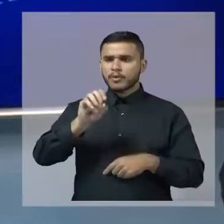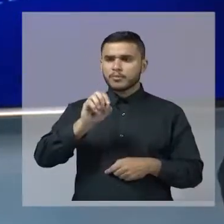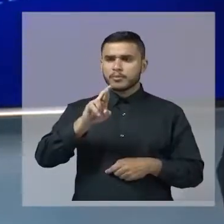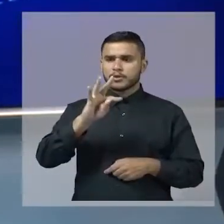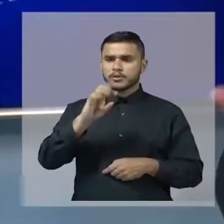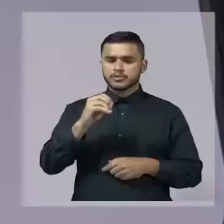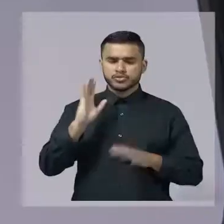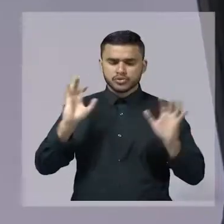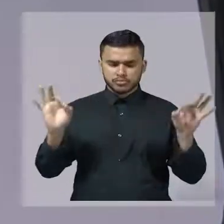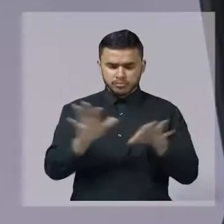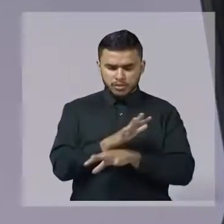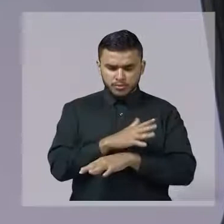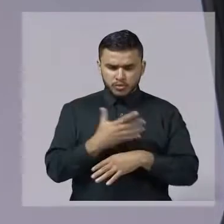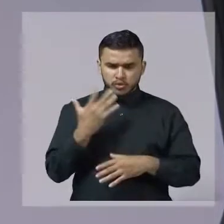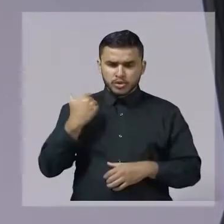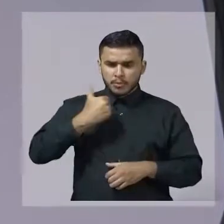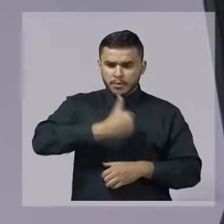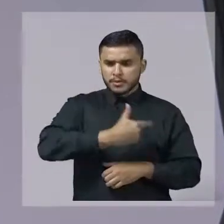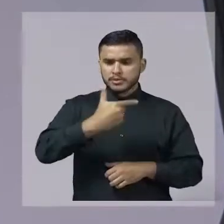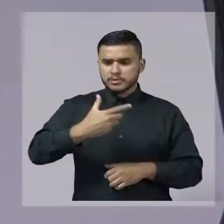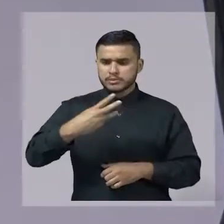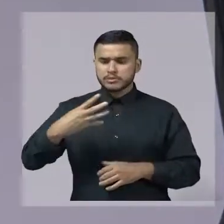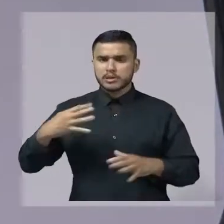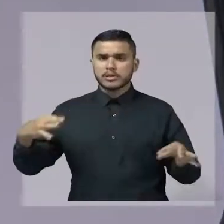já transitado, julgado?